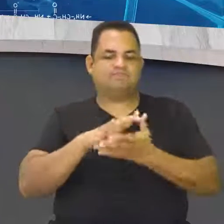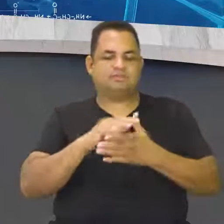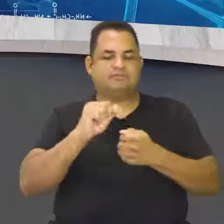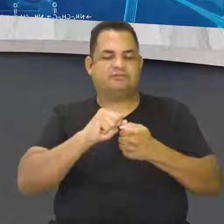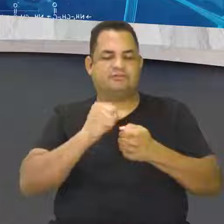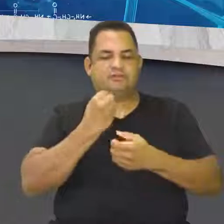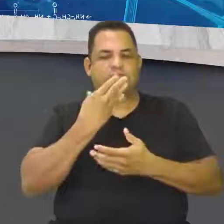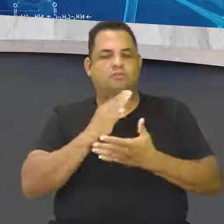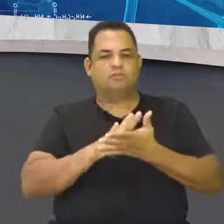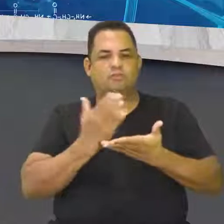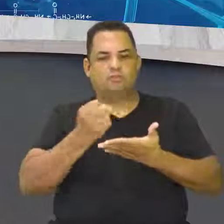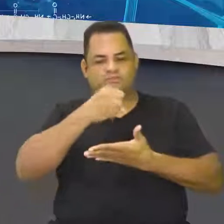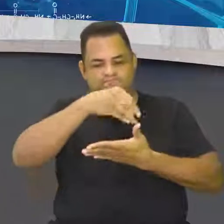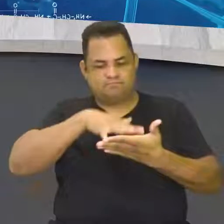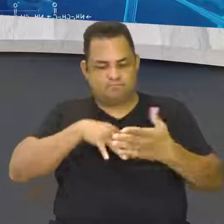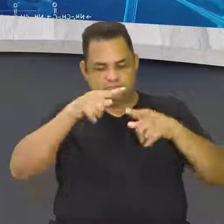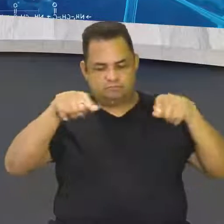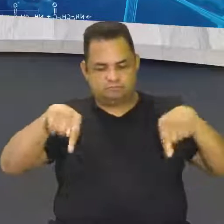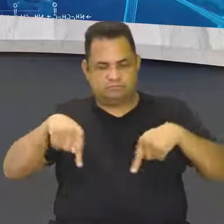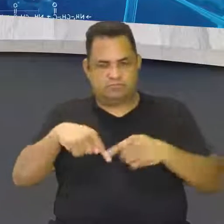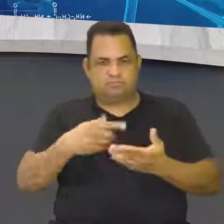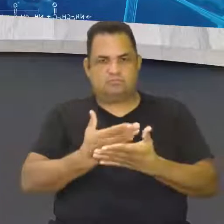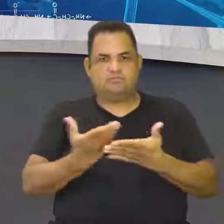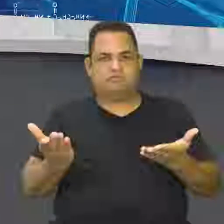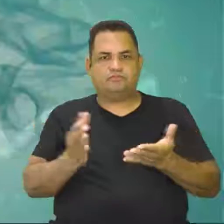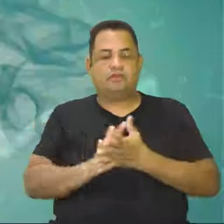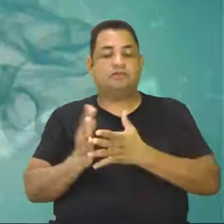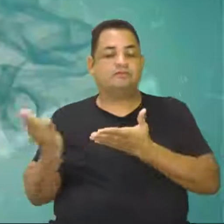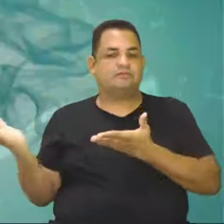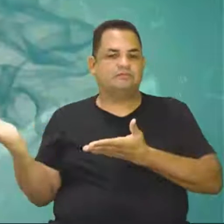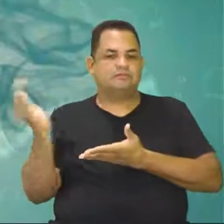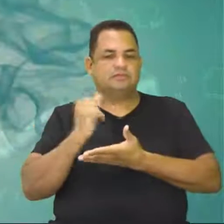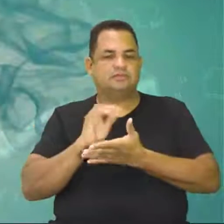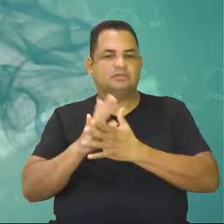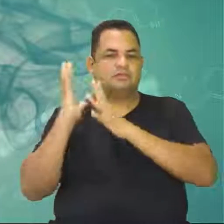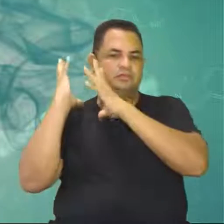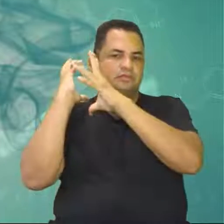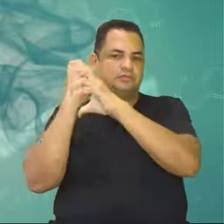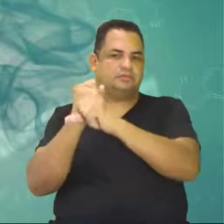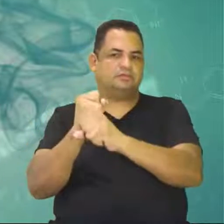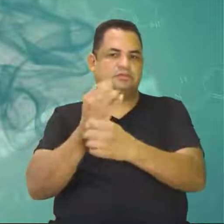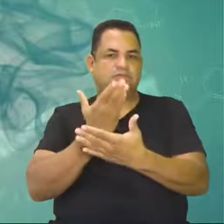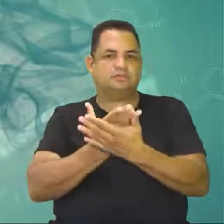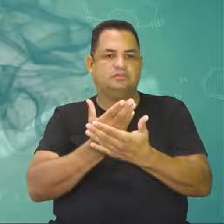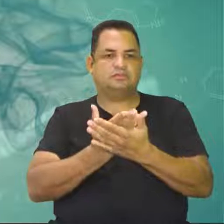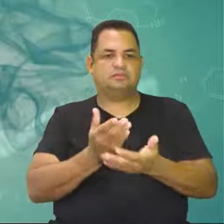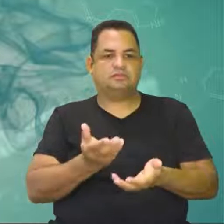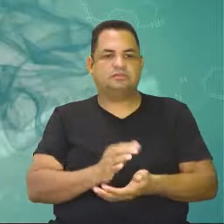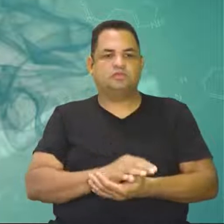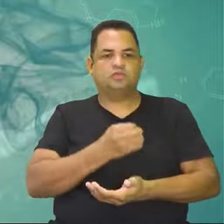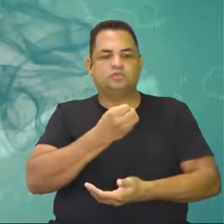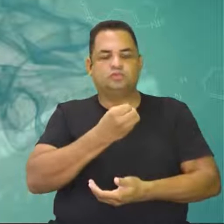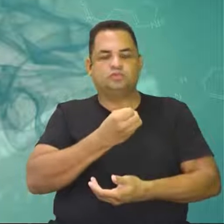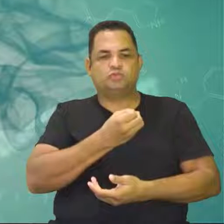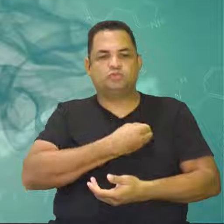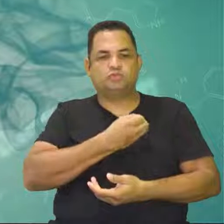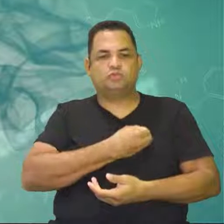aí na atividade só. Então vamos lá para a nossa revisão de aula. Estamos na aula de número